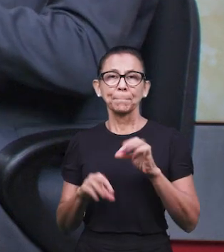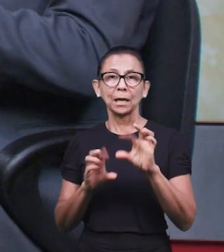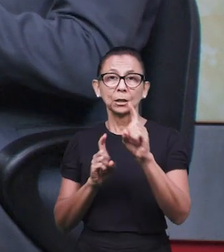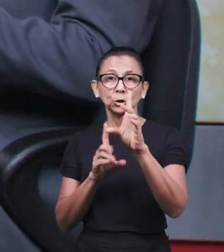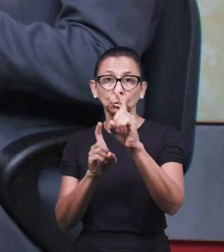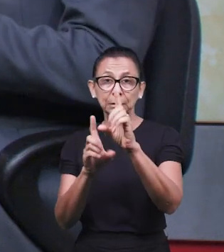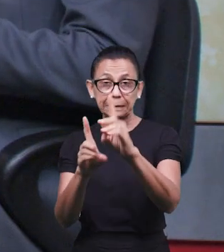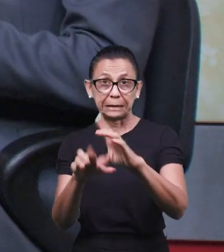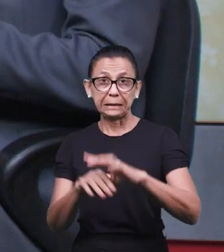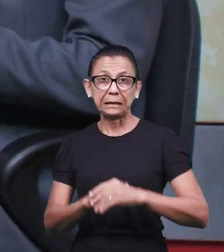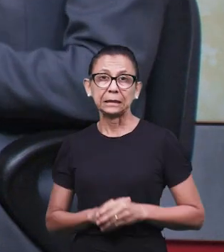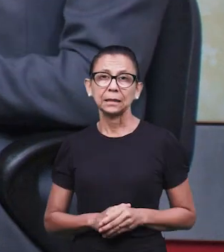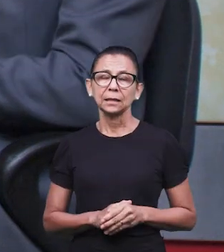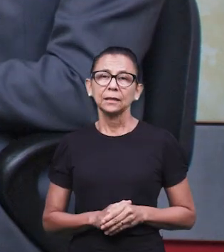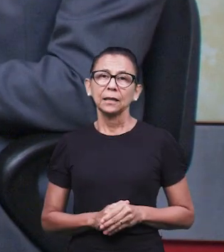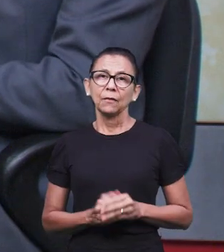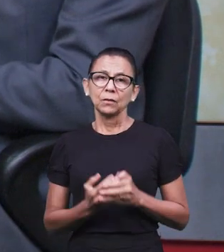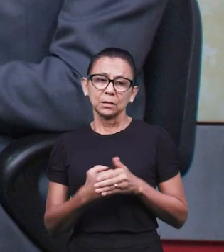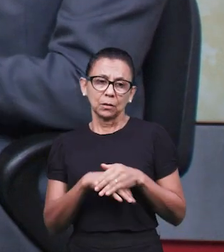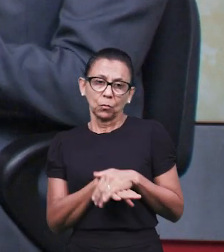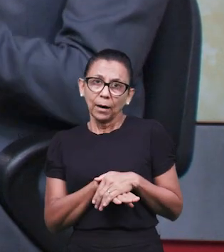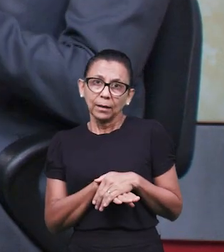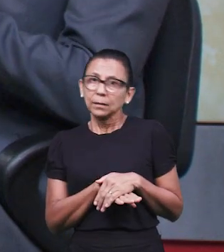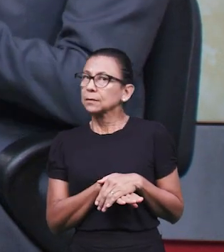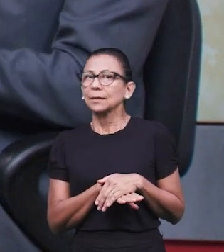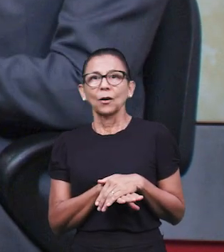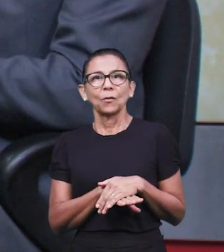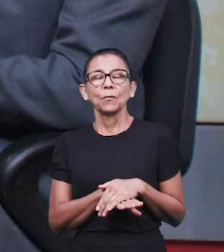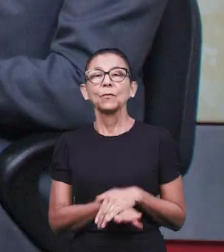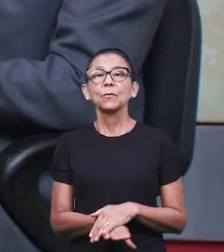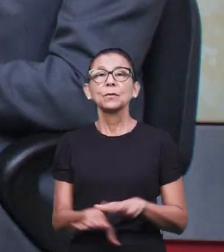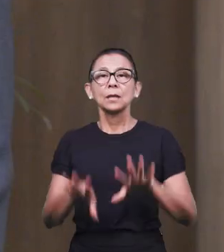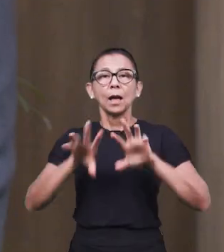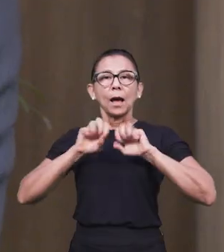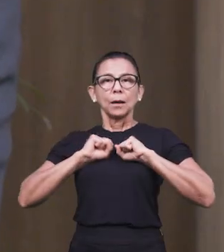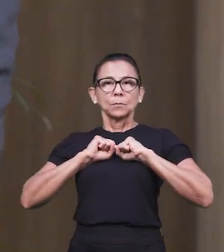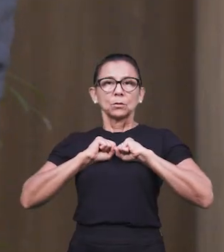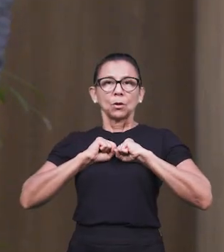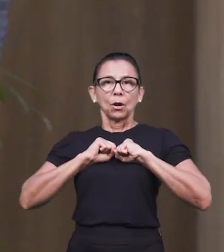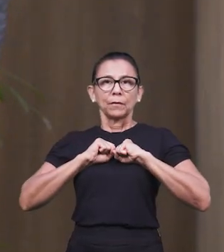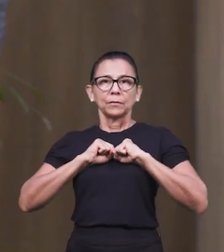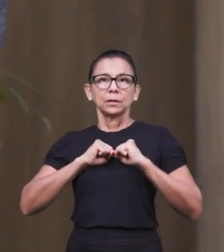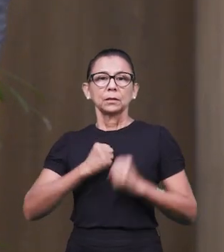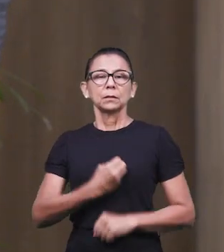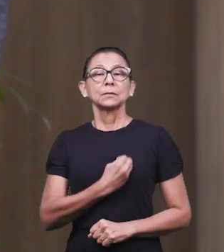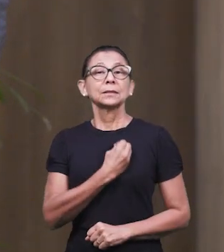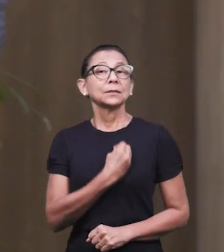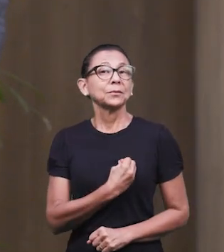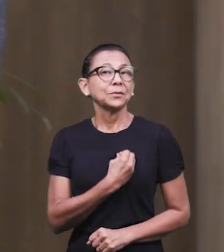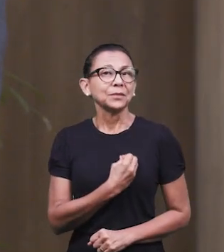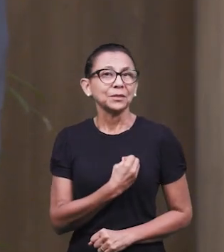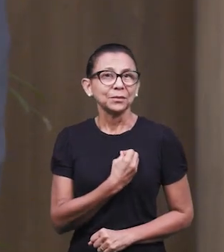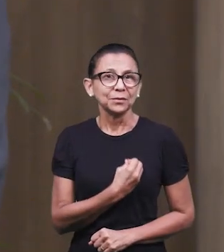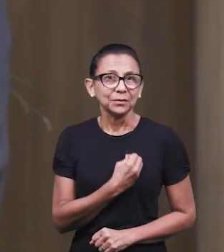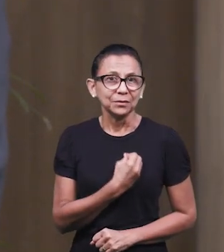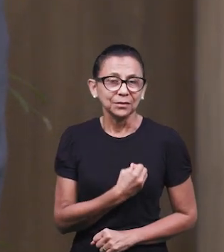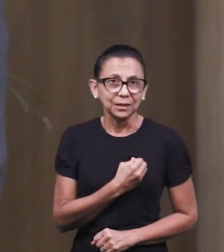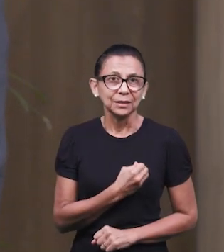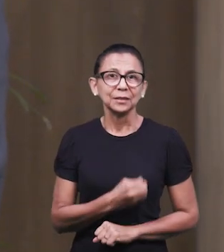está na gaveta. A doutrina é uma coisa que você absorve e vive. Ela chega um momento